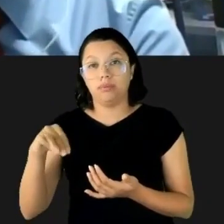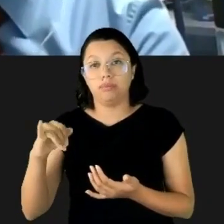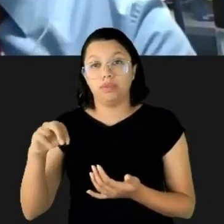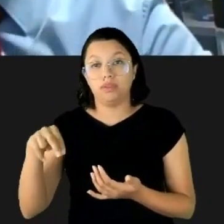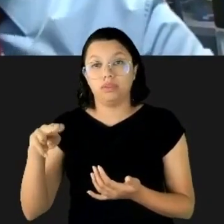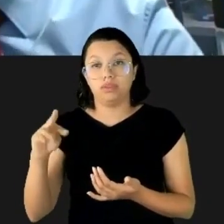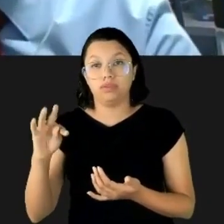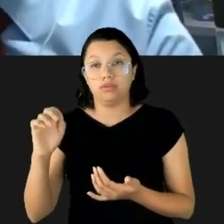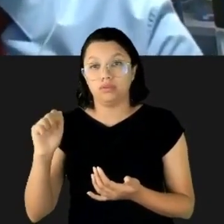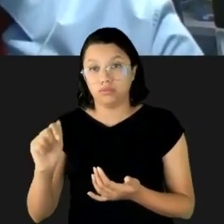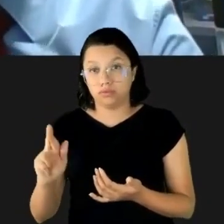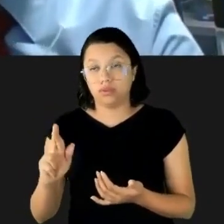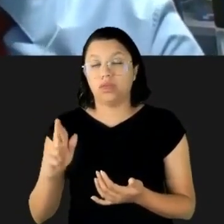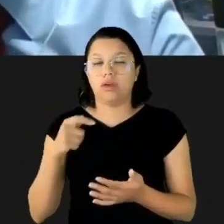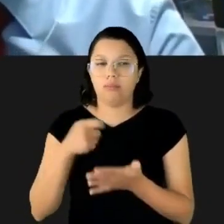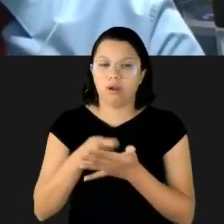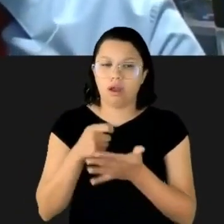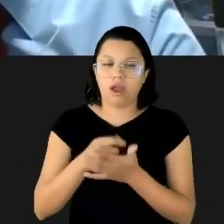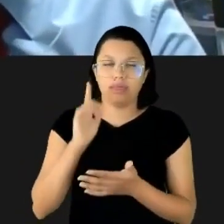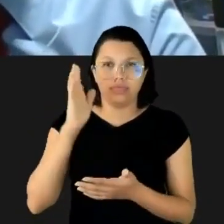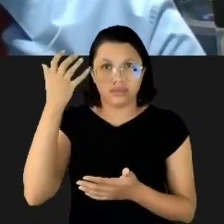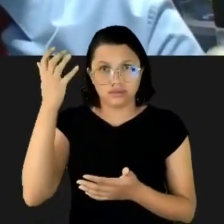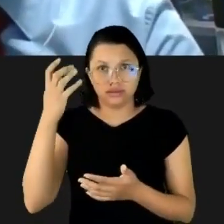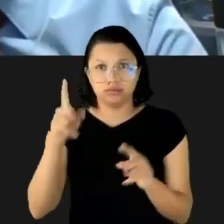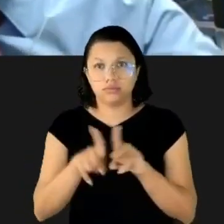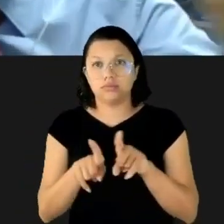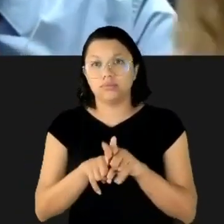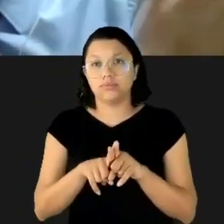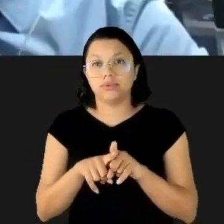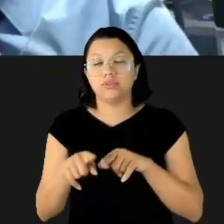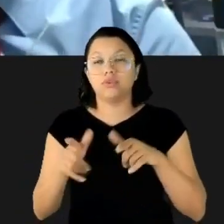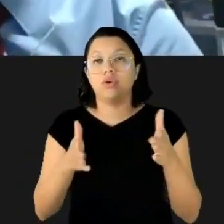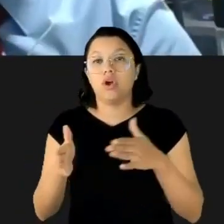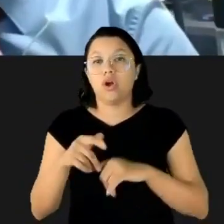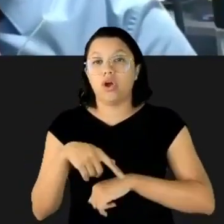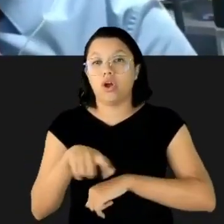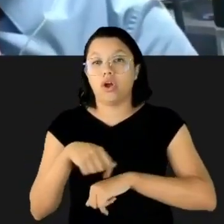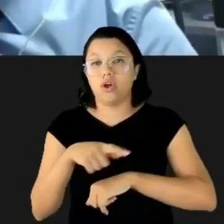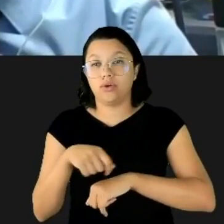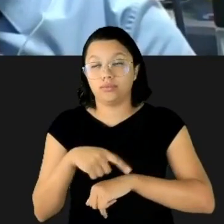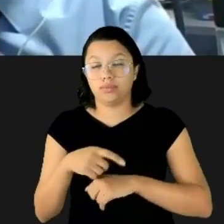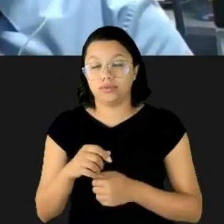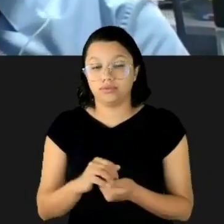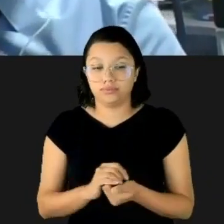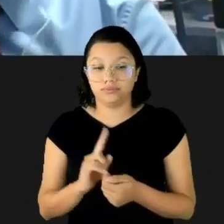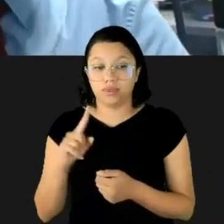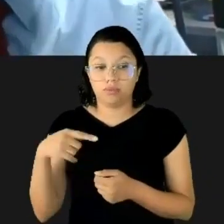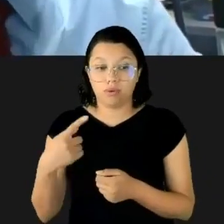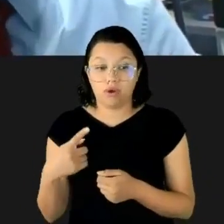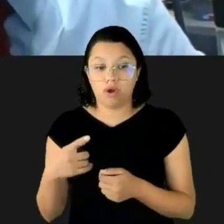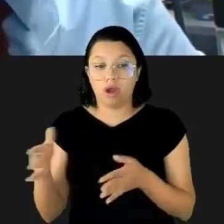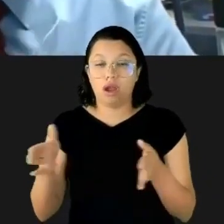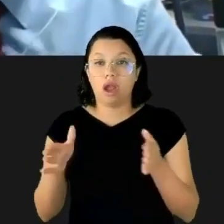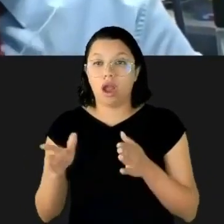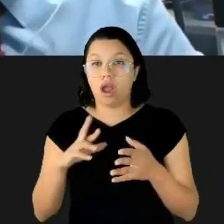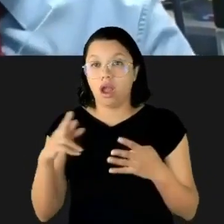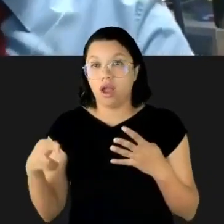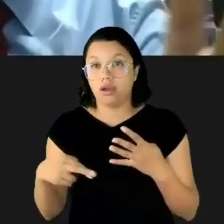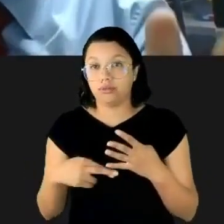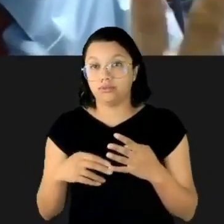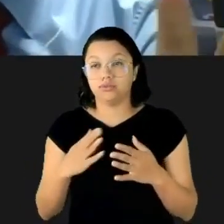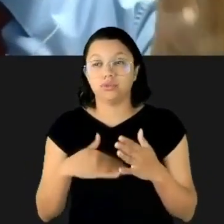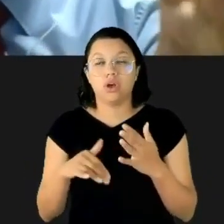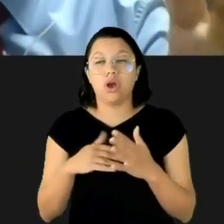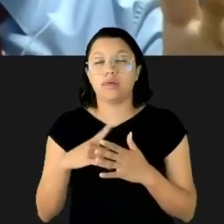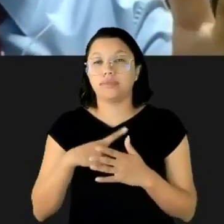decisão do expediente e do prazo e do prazo do em curso então